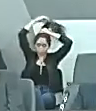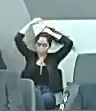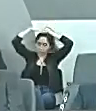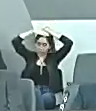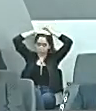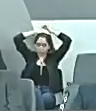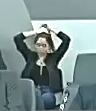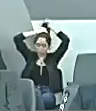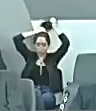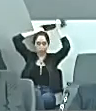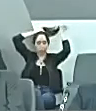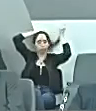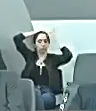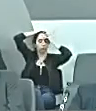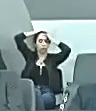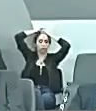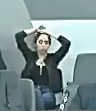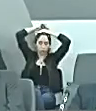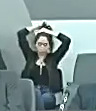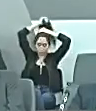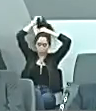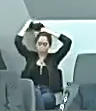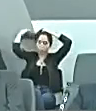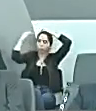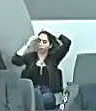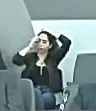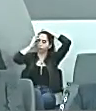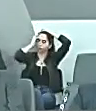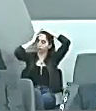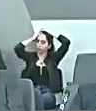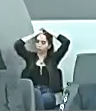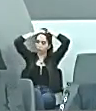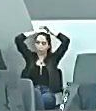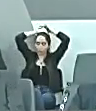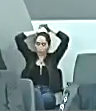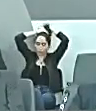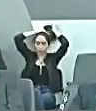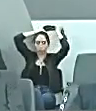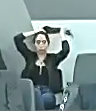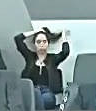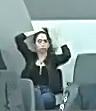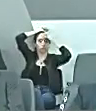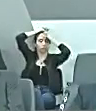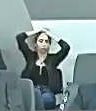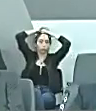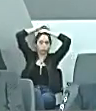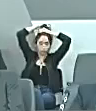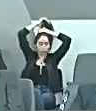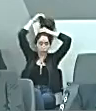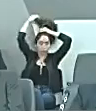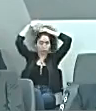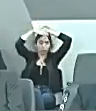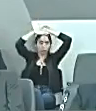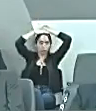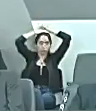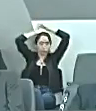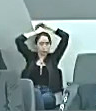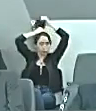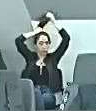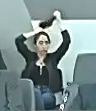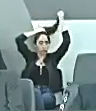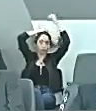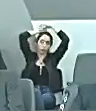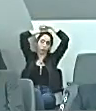educativo antes mesmo de entrar nessa questão das considerações eu